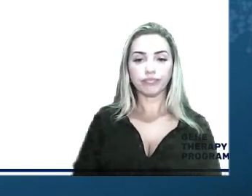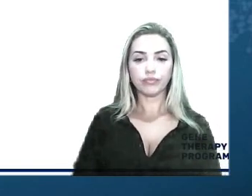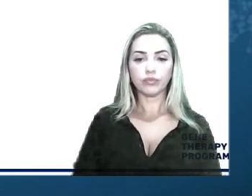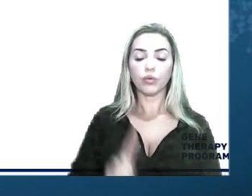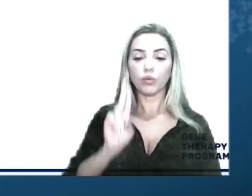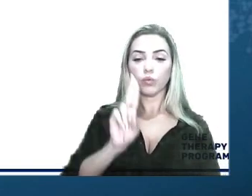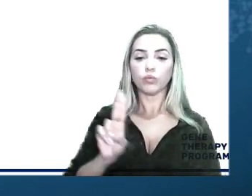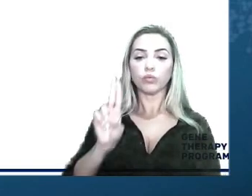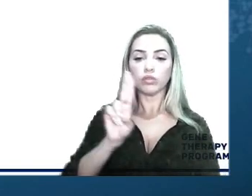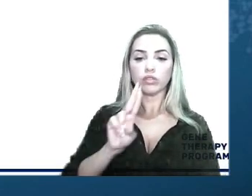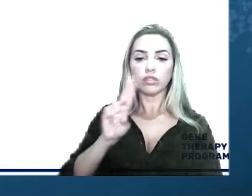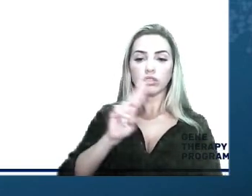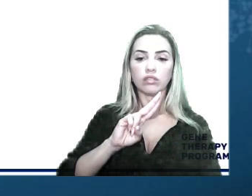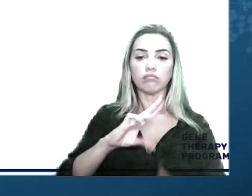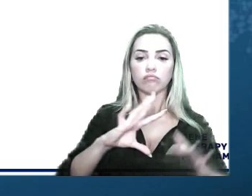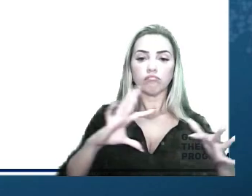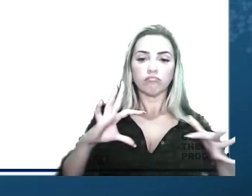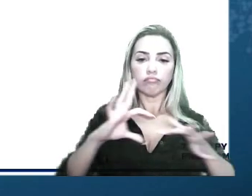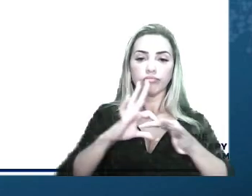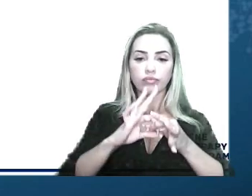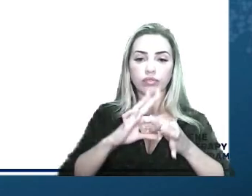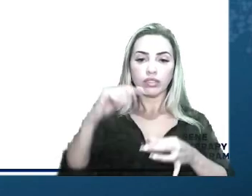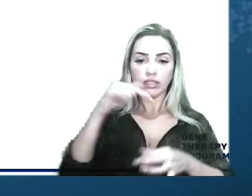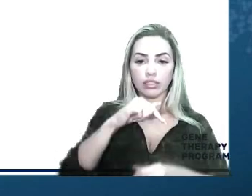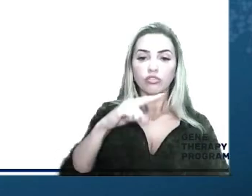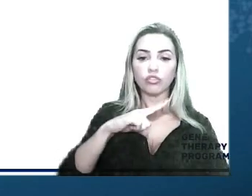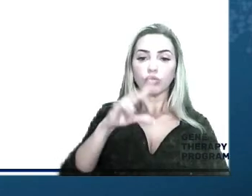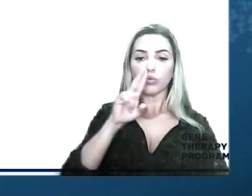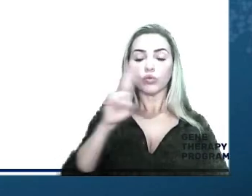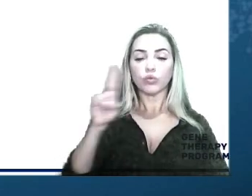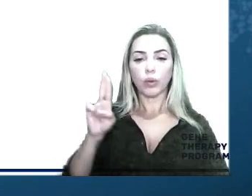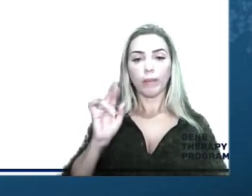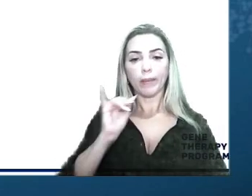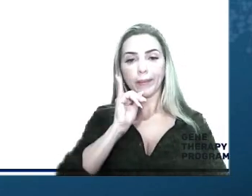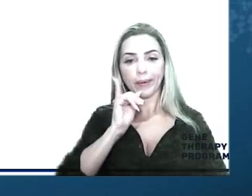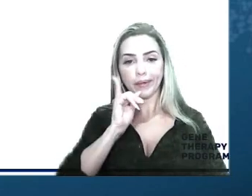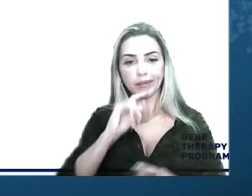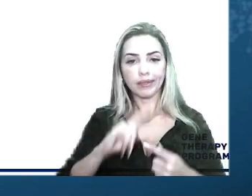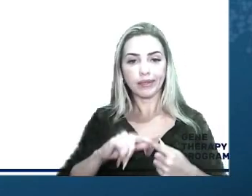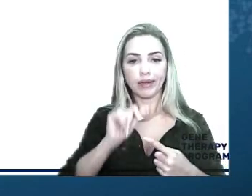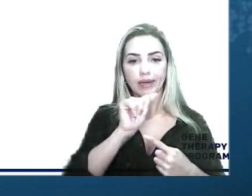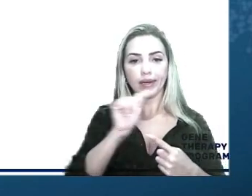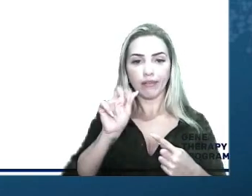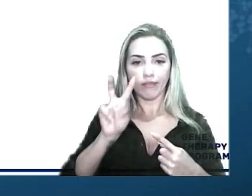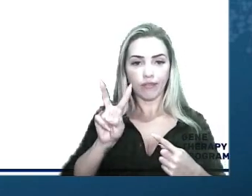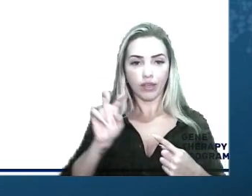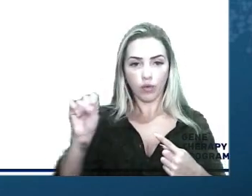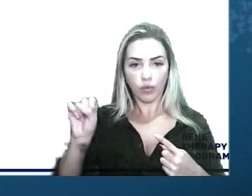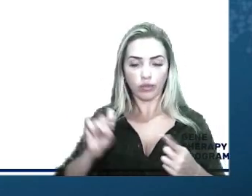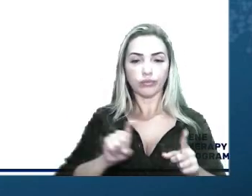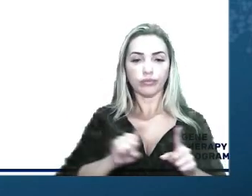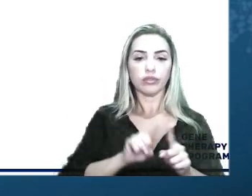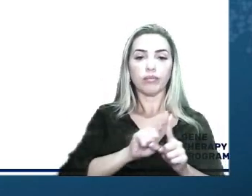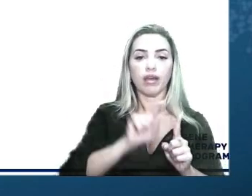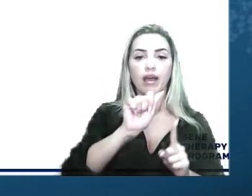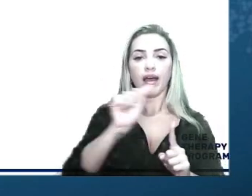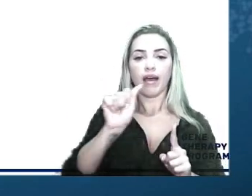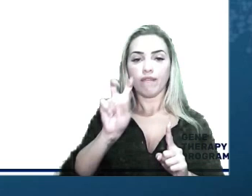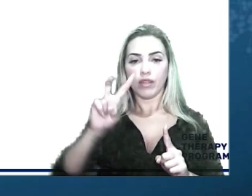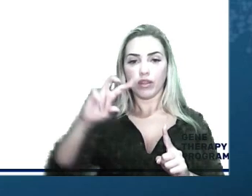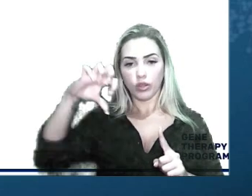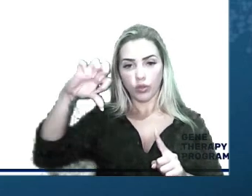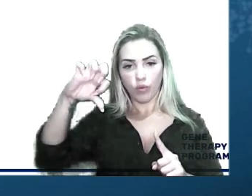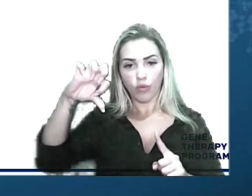usando fontes. Esses vetores tinham nomes como AAV8 e AAV9,